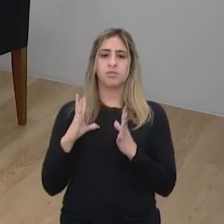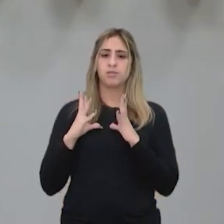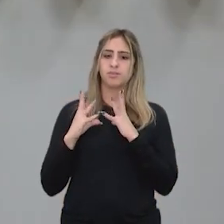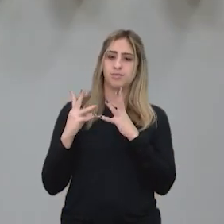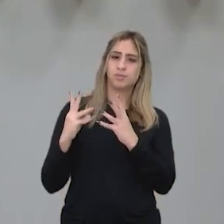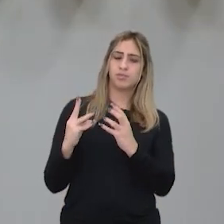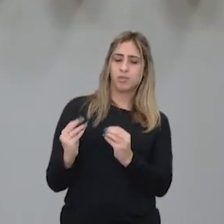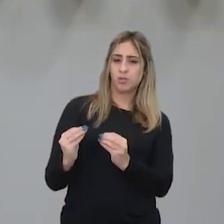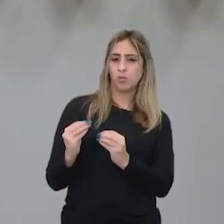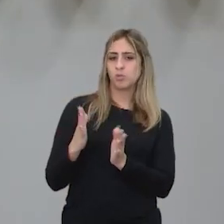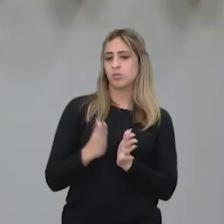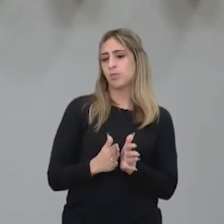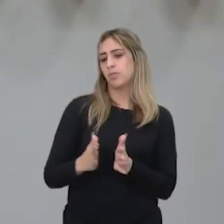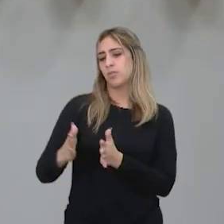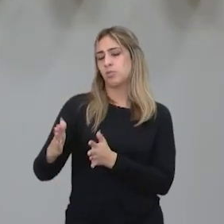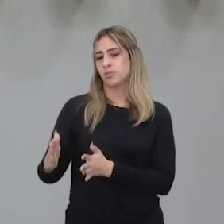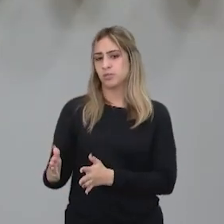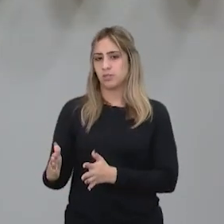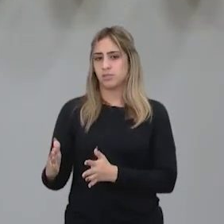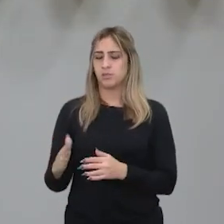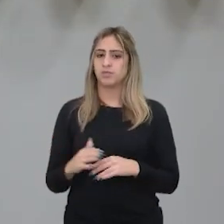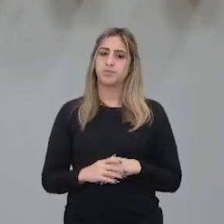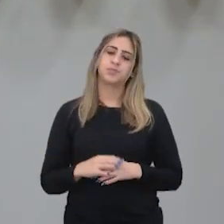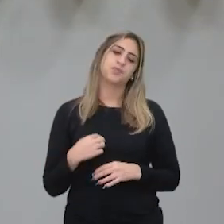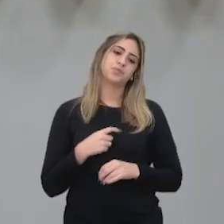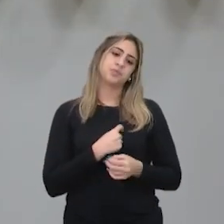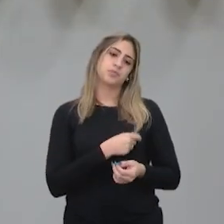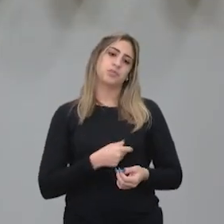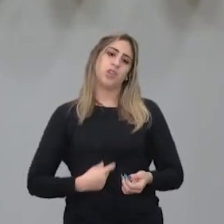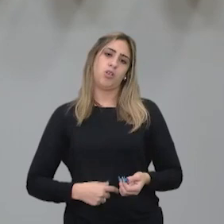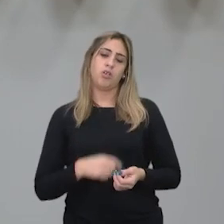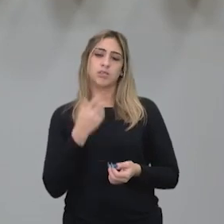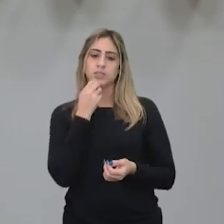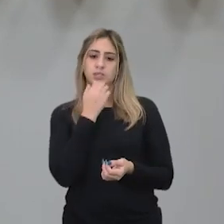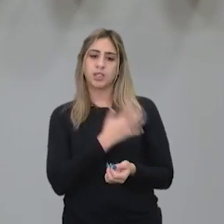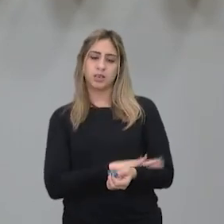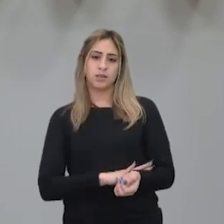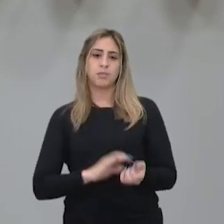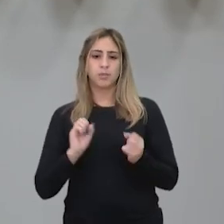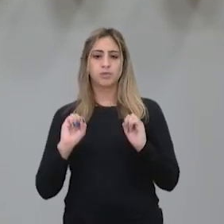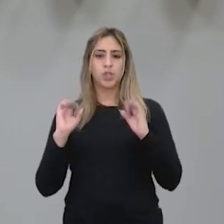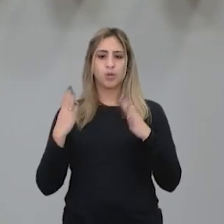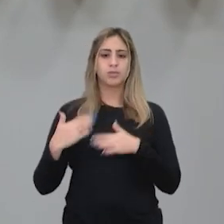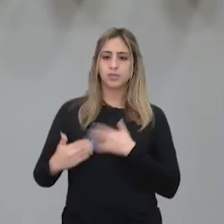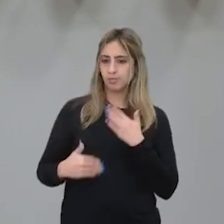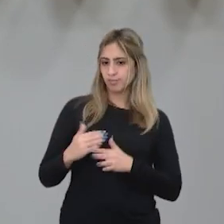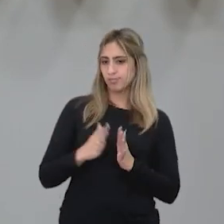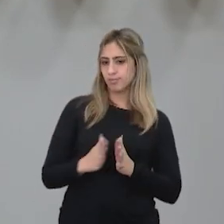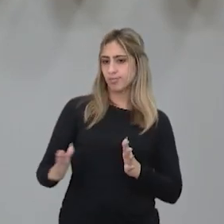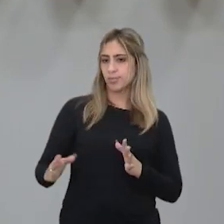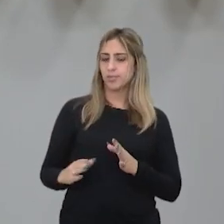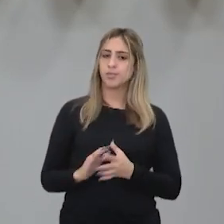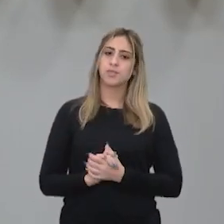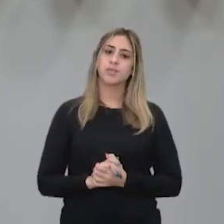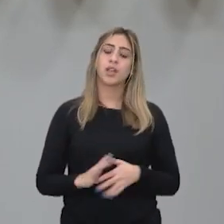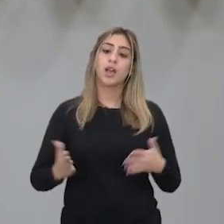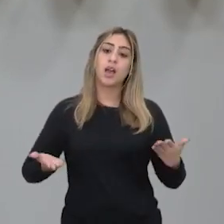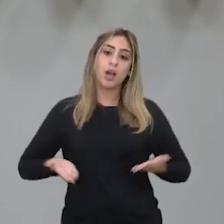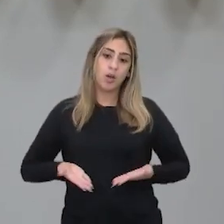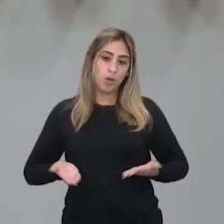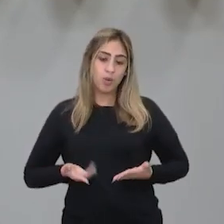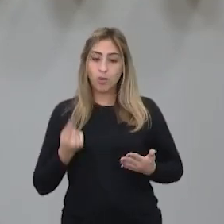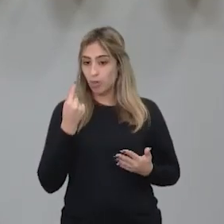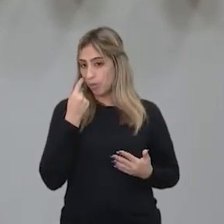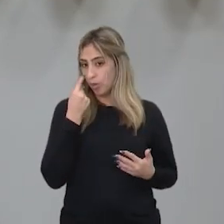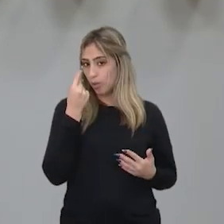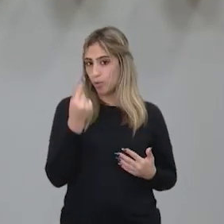os processos de coagulação que pode vir a acontecer durante esse processo. Agora,